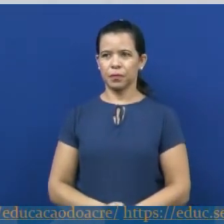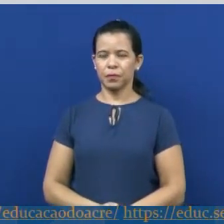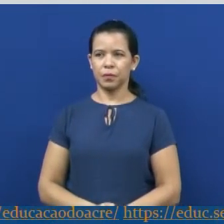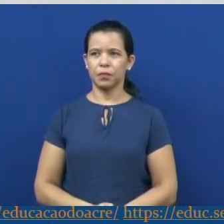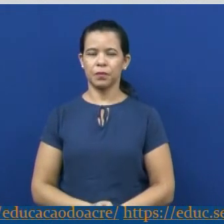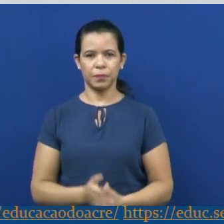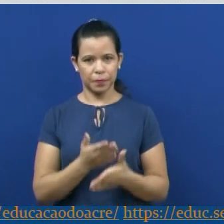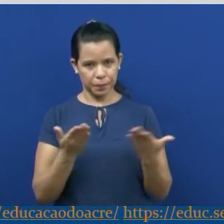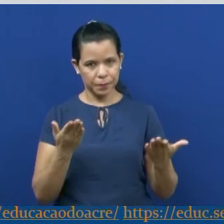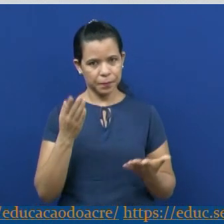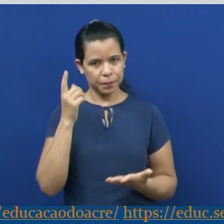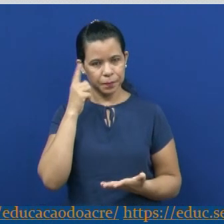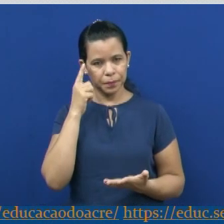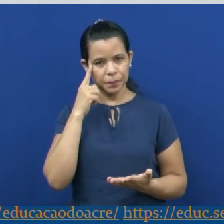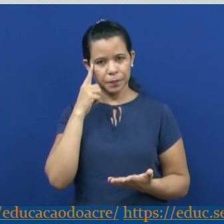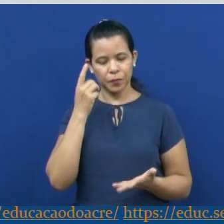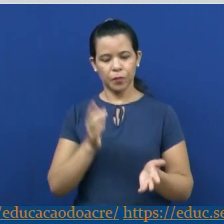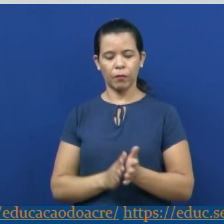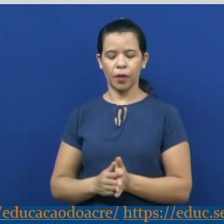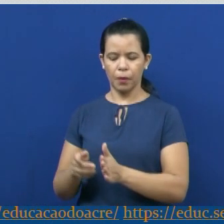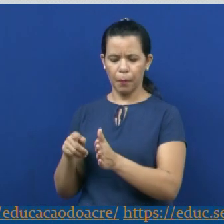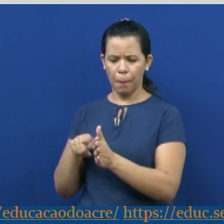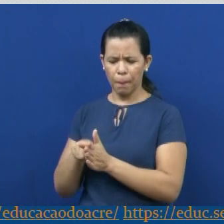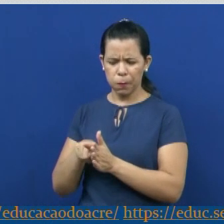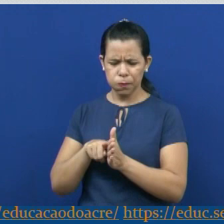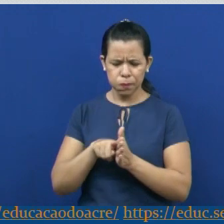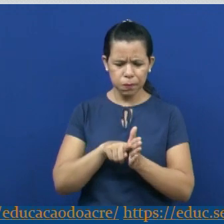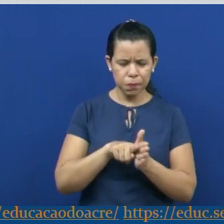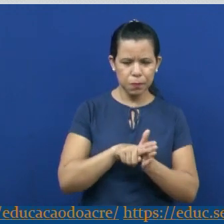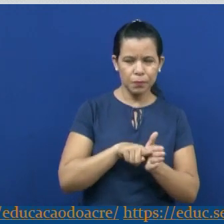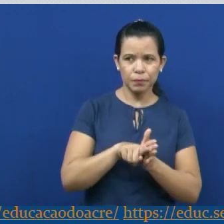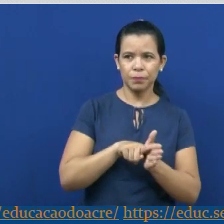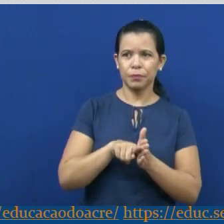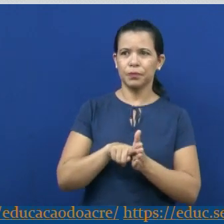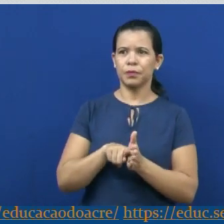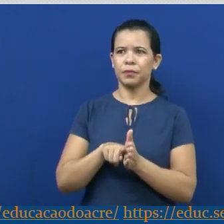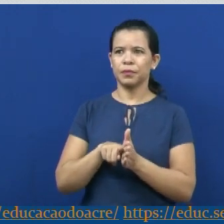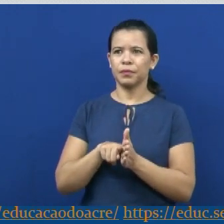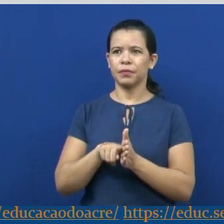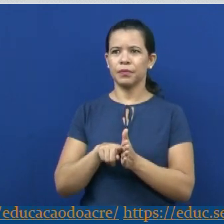Então, olha só. Em uma pesquisa realizada,